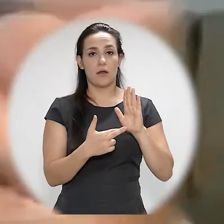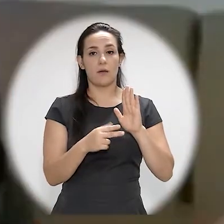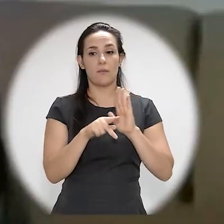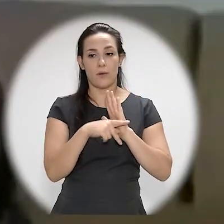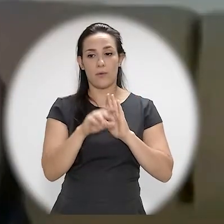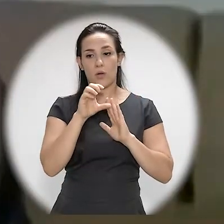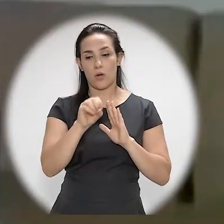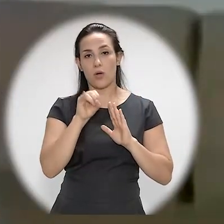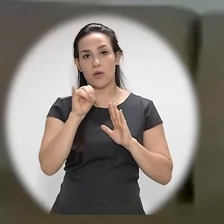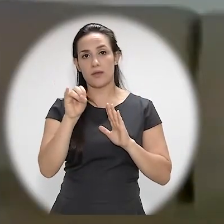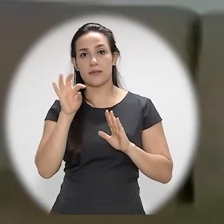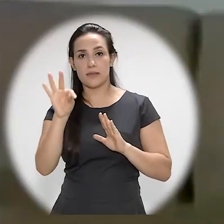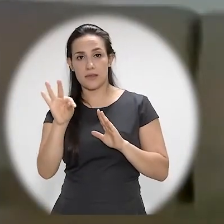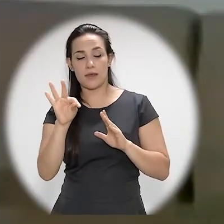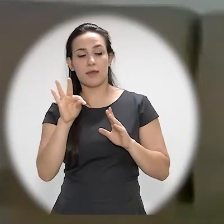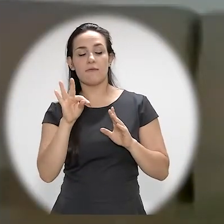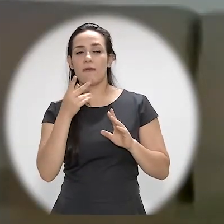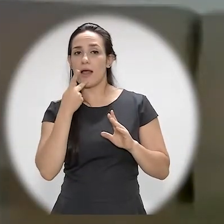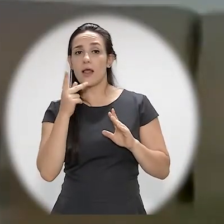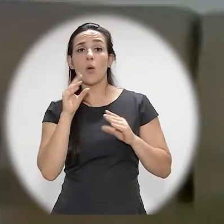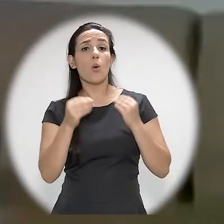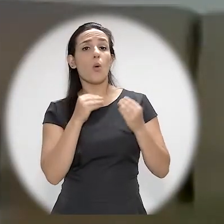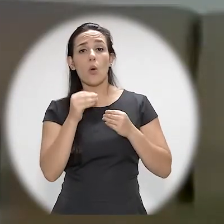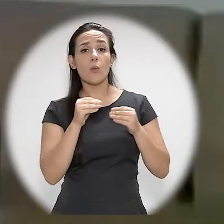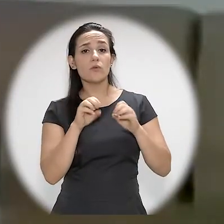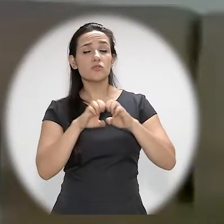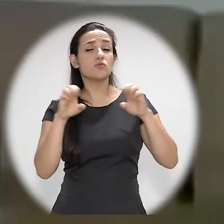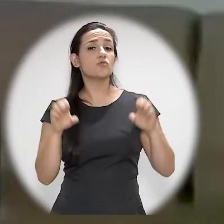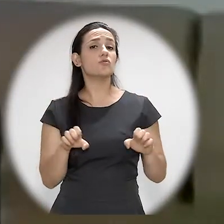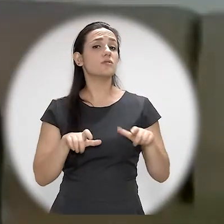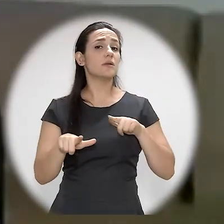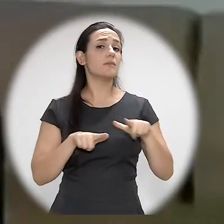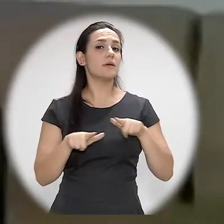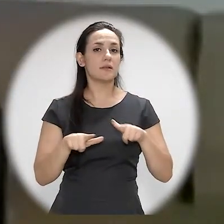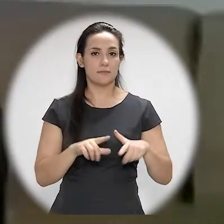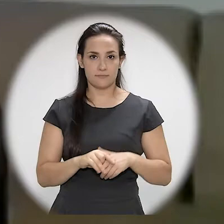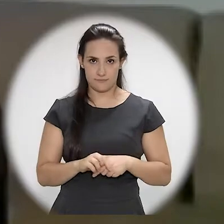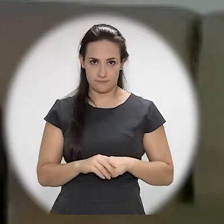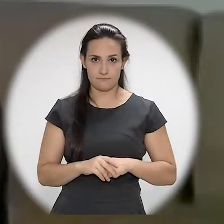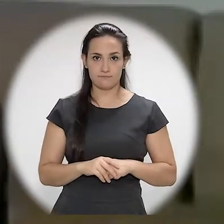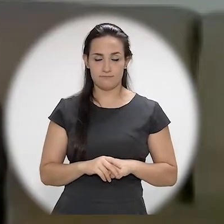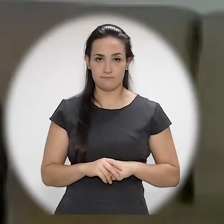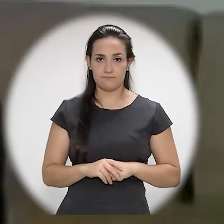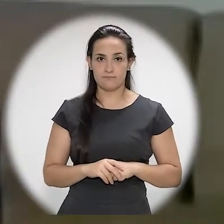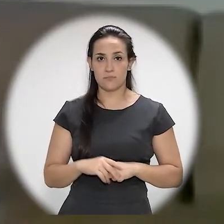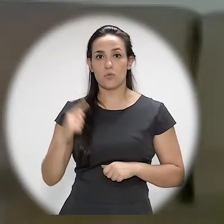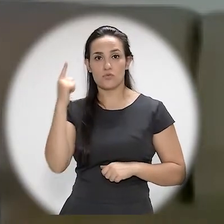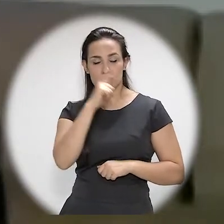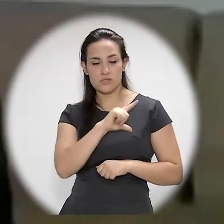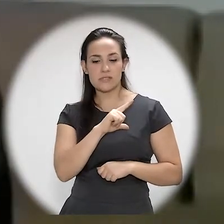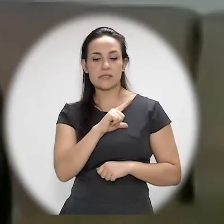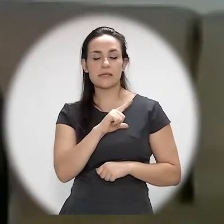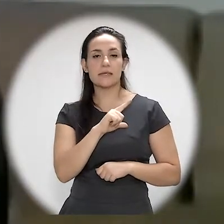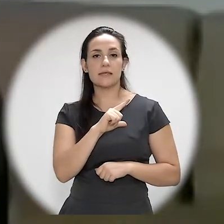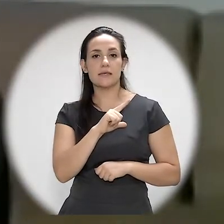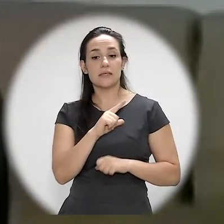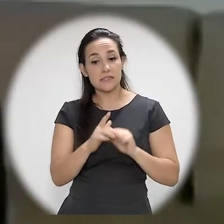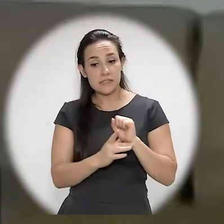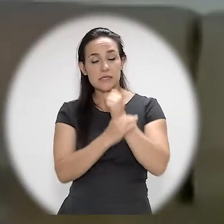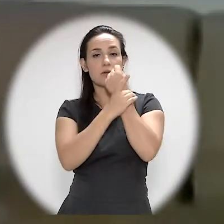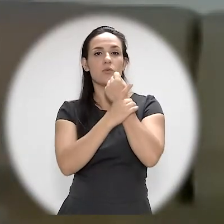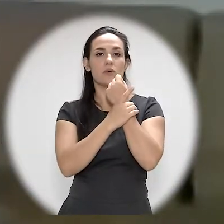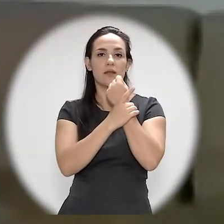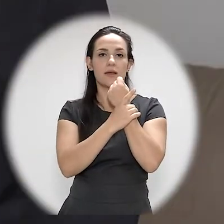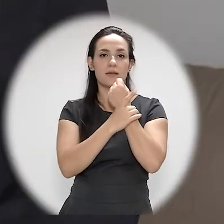trabalho, como se organizam as estruturas de trabalho, como forma de promover as condições necessárias à